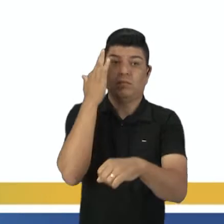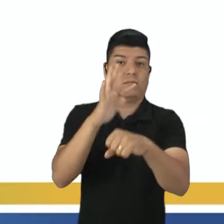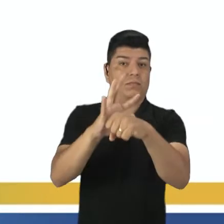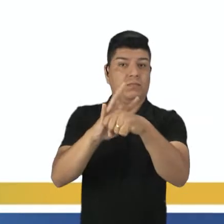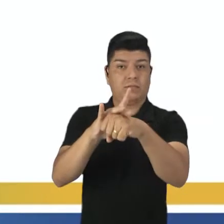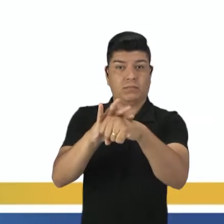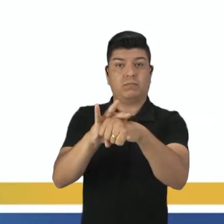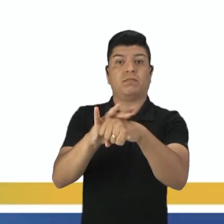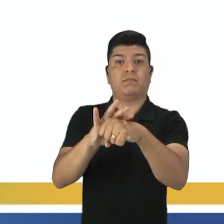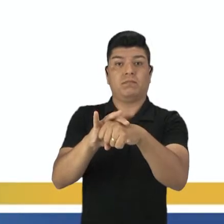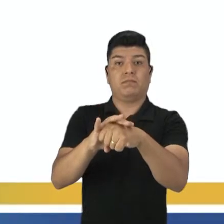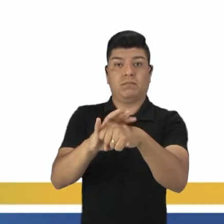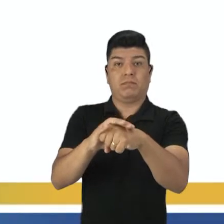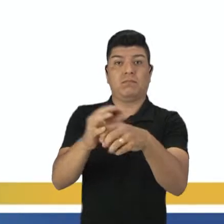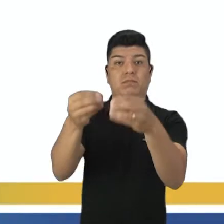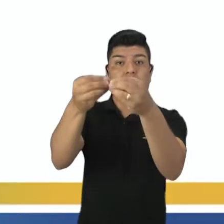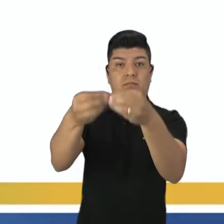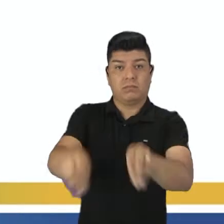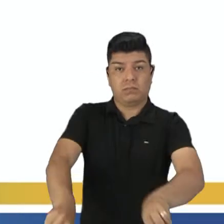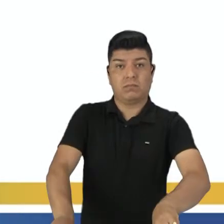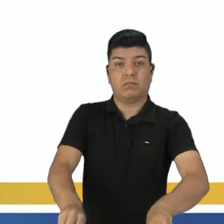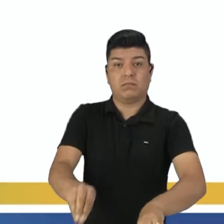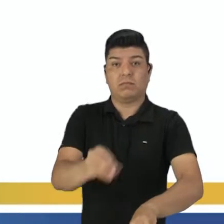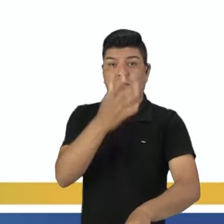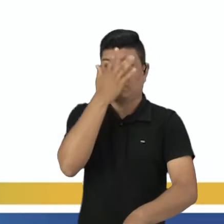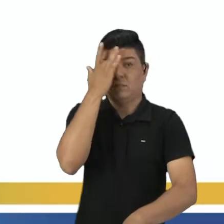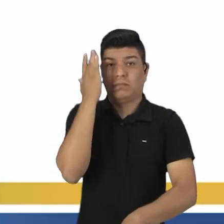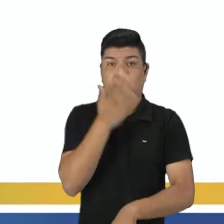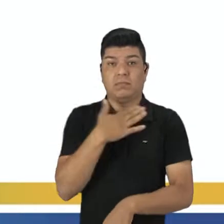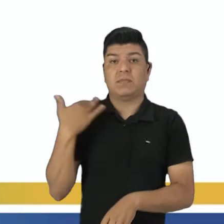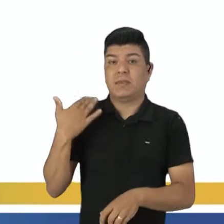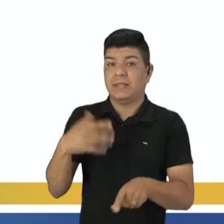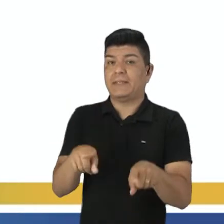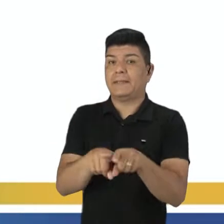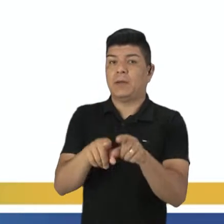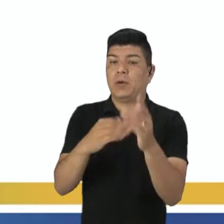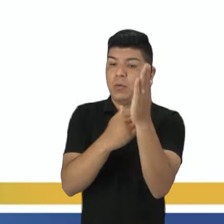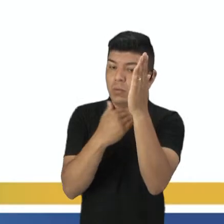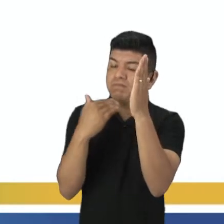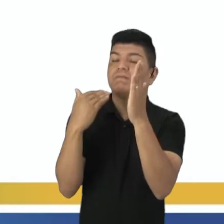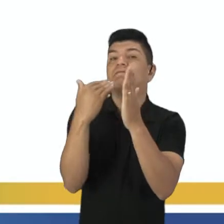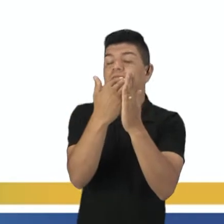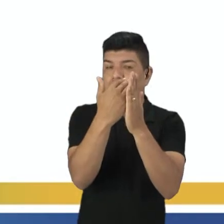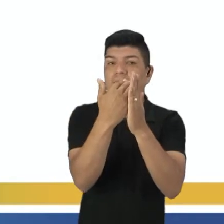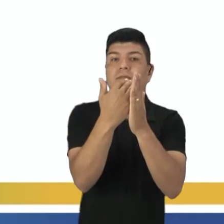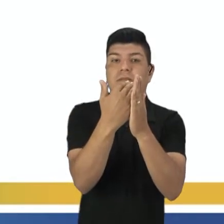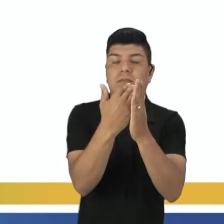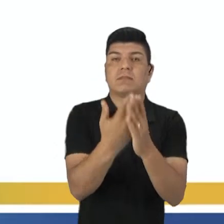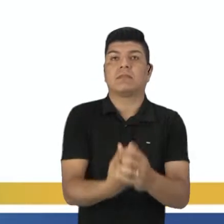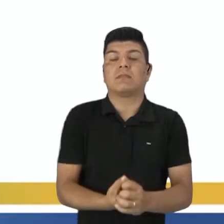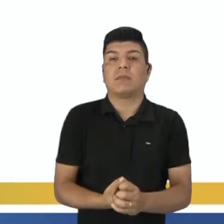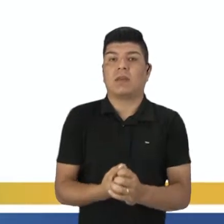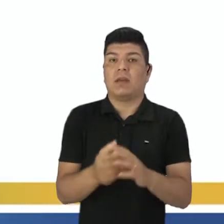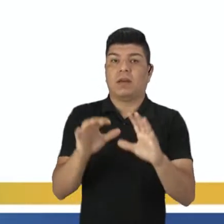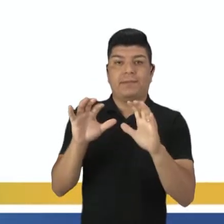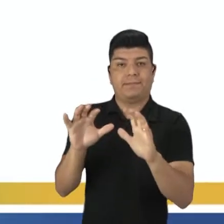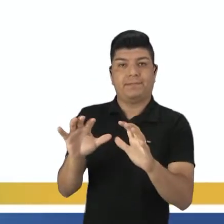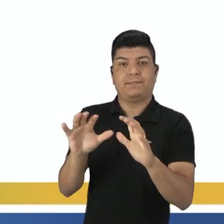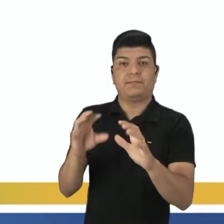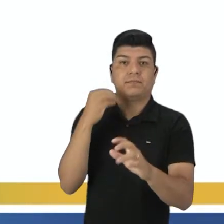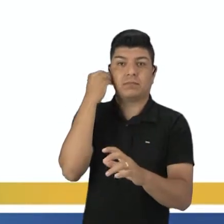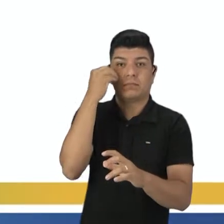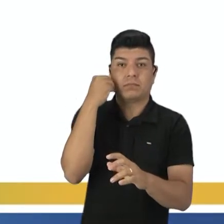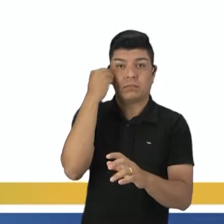e, consequentemente, os números de mortos aí, né, irá acabar aumentando, certo? Então, dessa forma, um